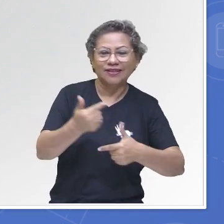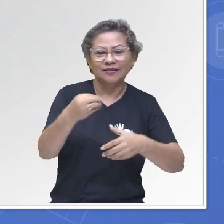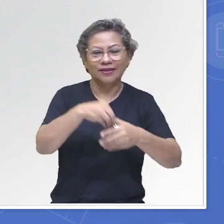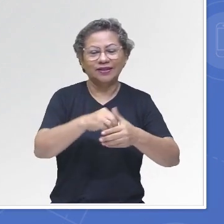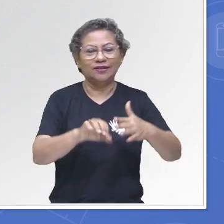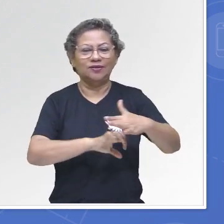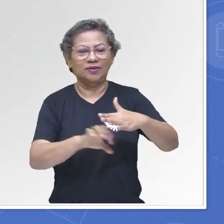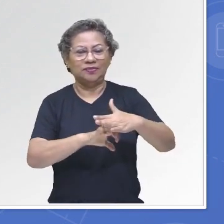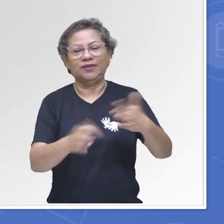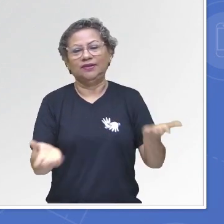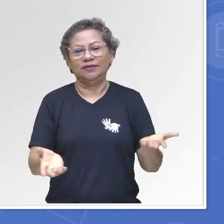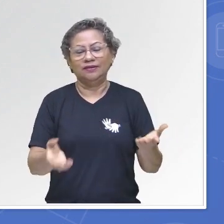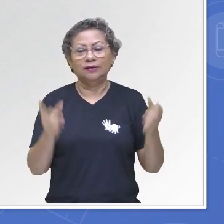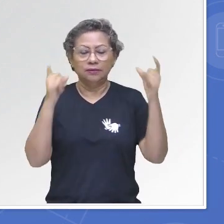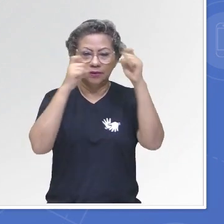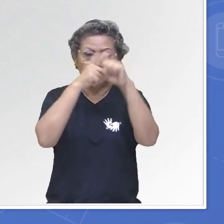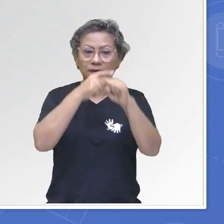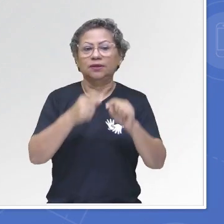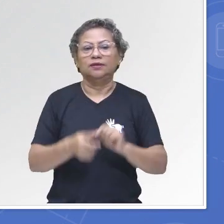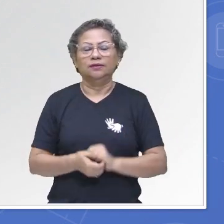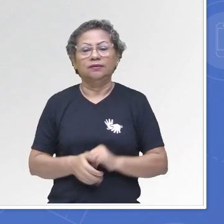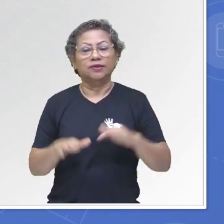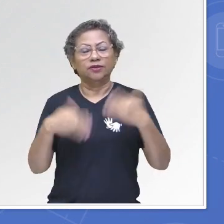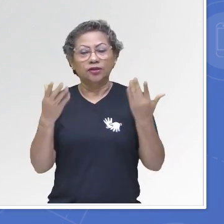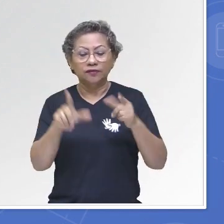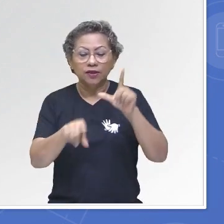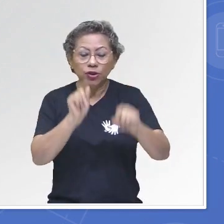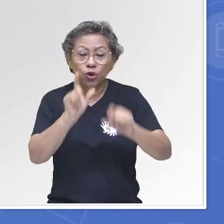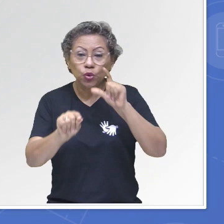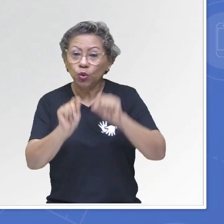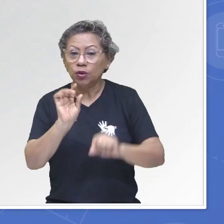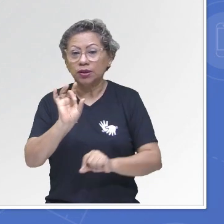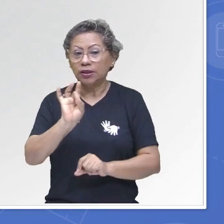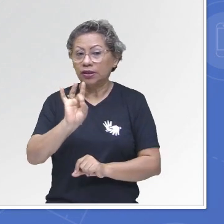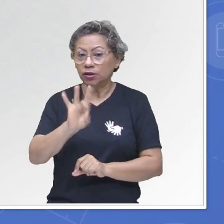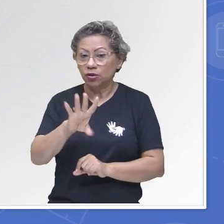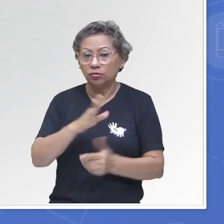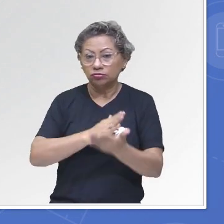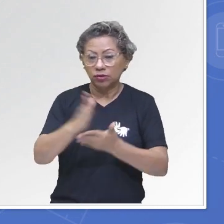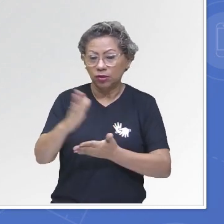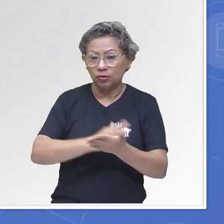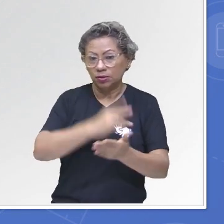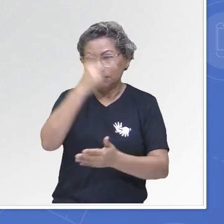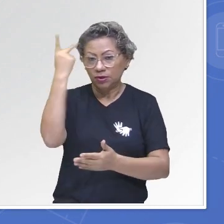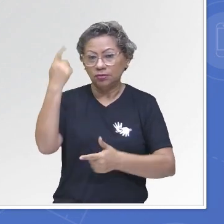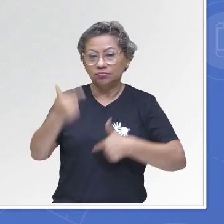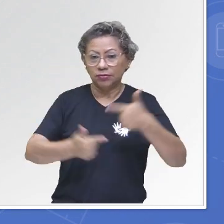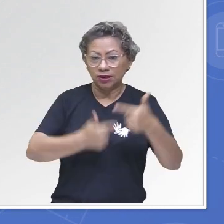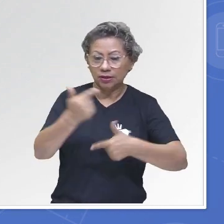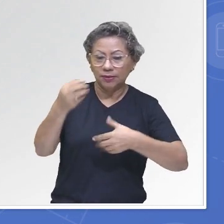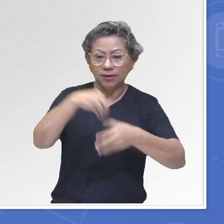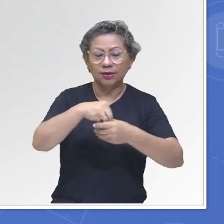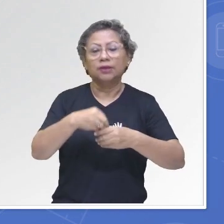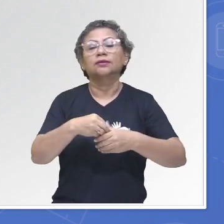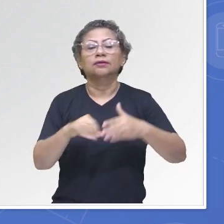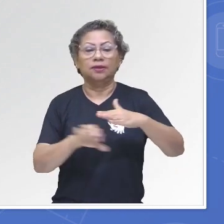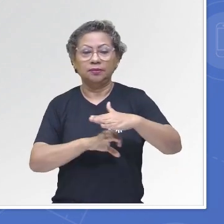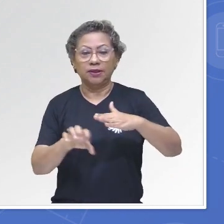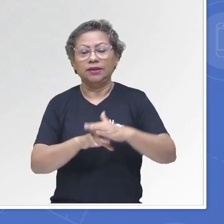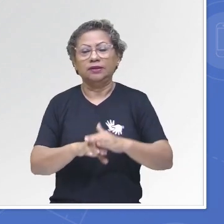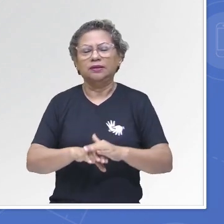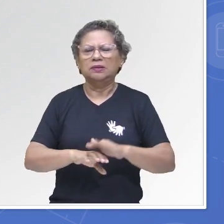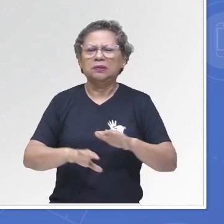amostra. Então, a população aí da empresa são os 150 funcionários, né?